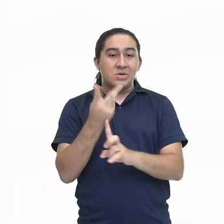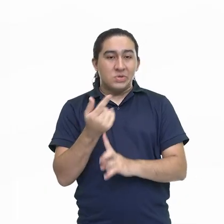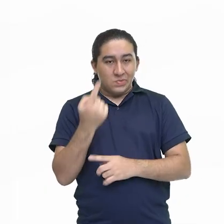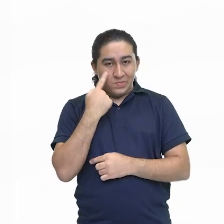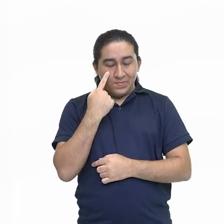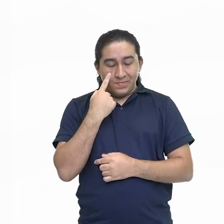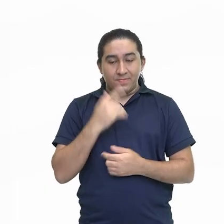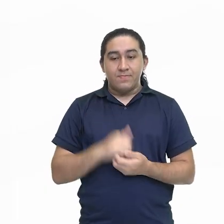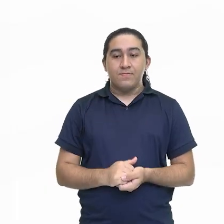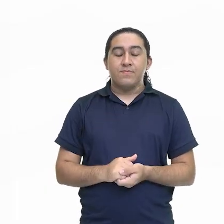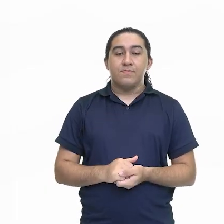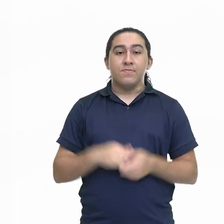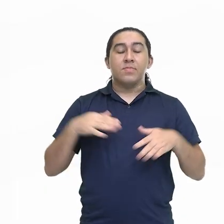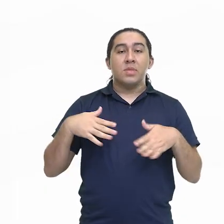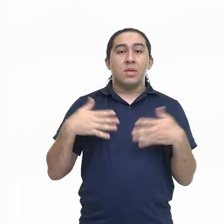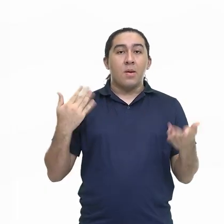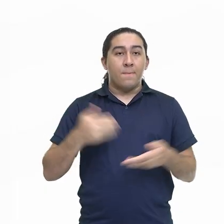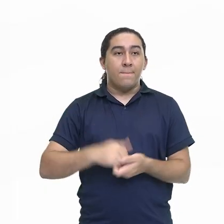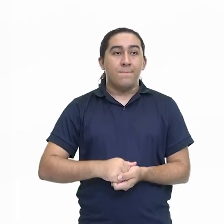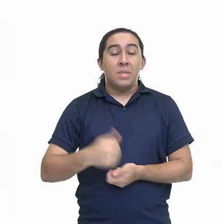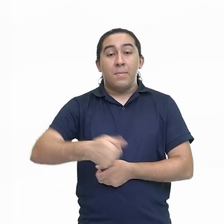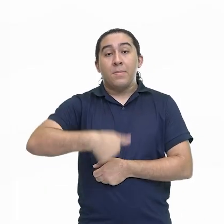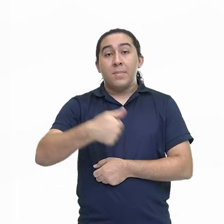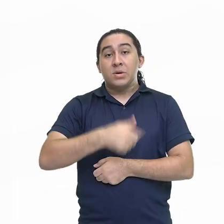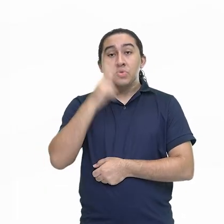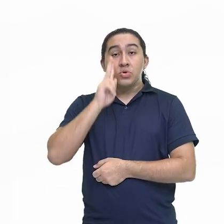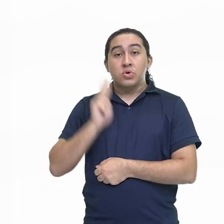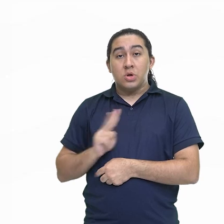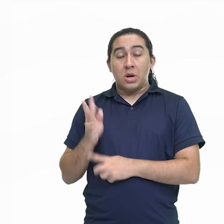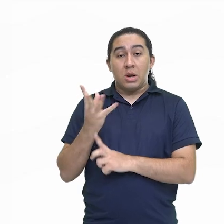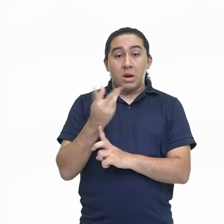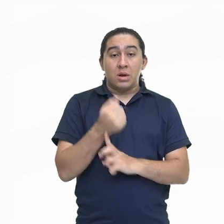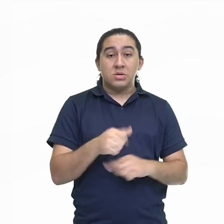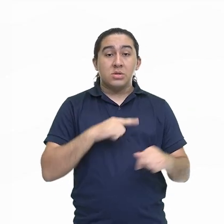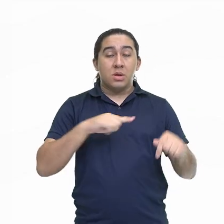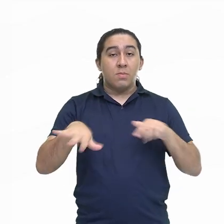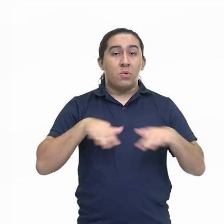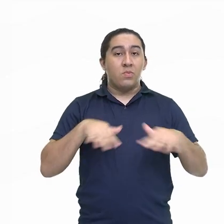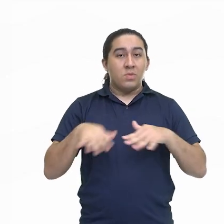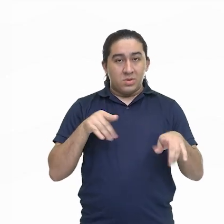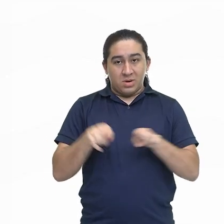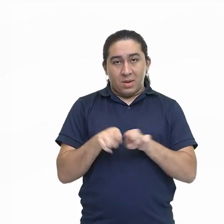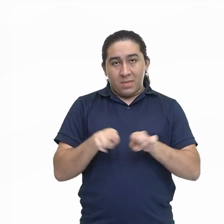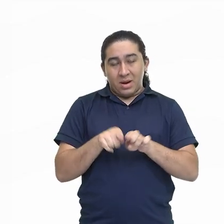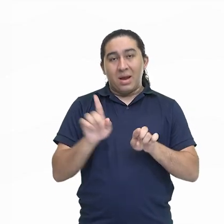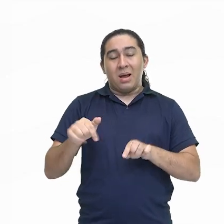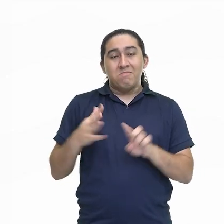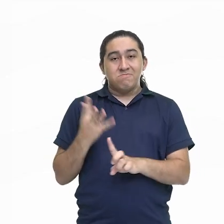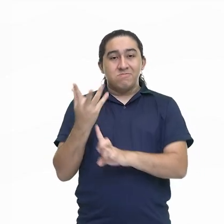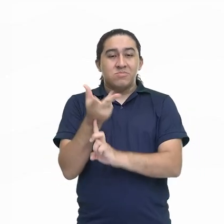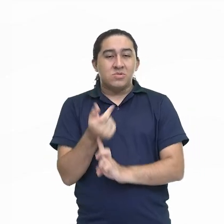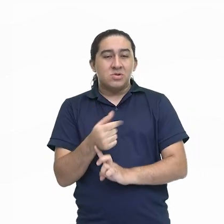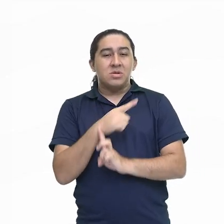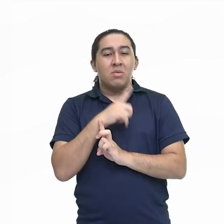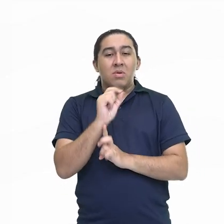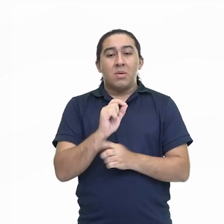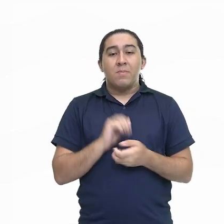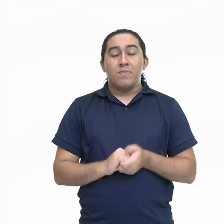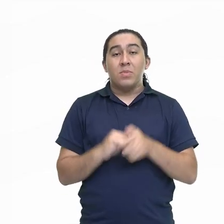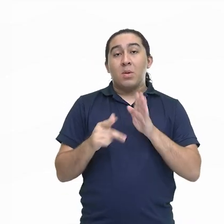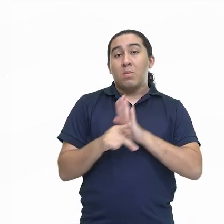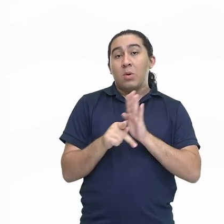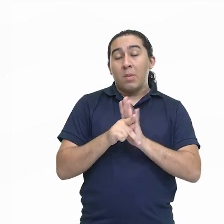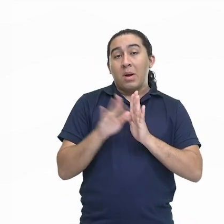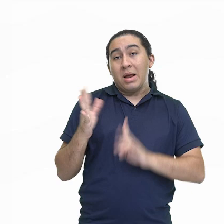lá? Então, primeiro a história da arte, e movimentos artísticos. Exploração de movimentos artísticos